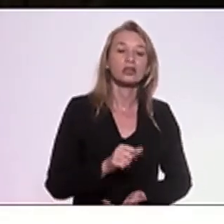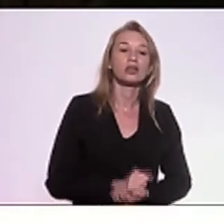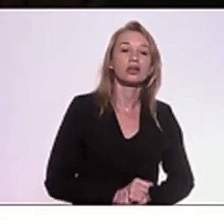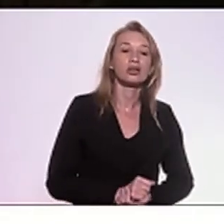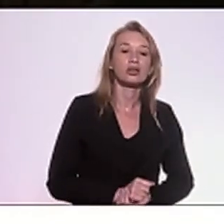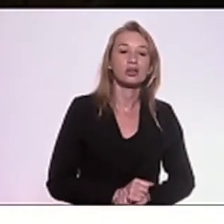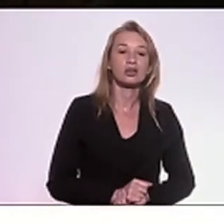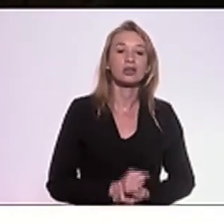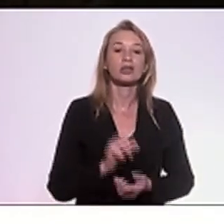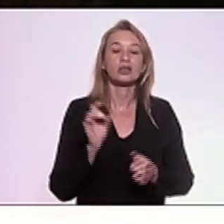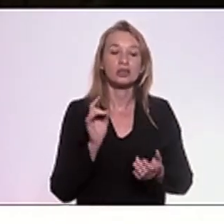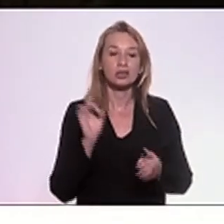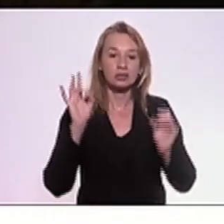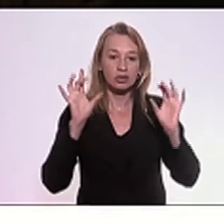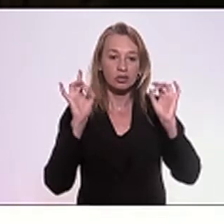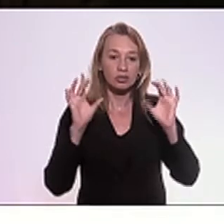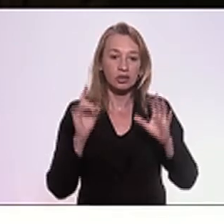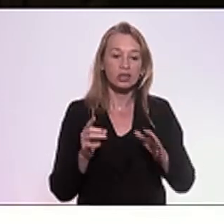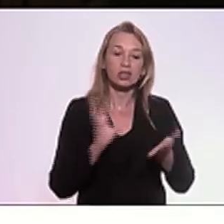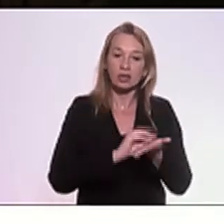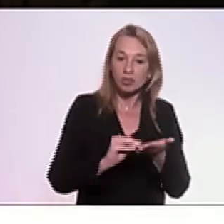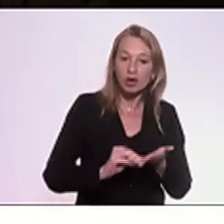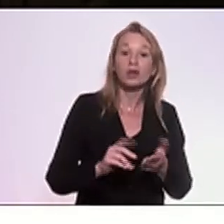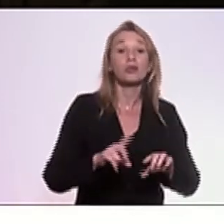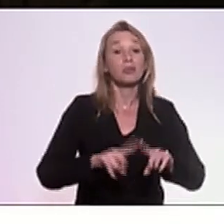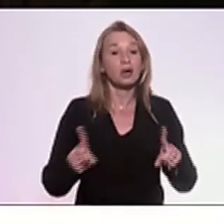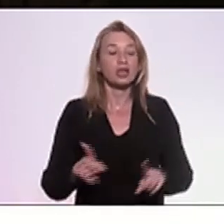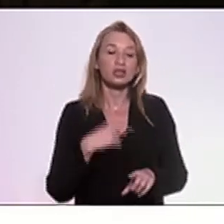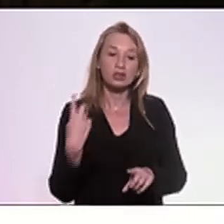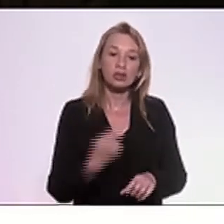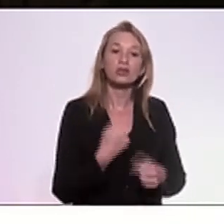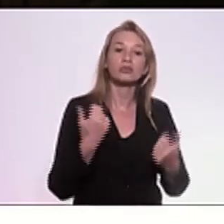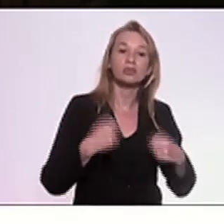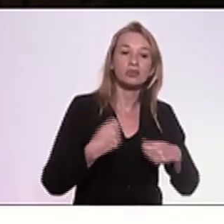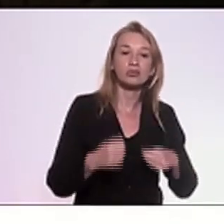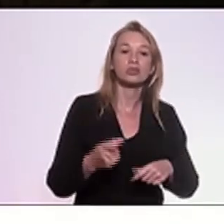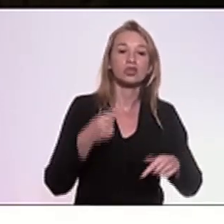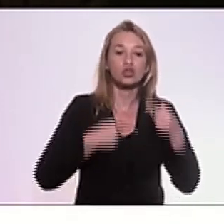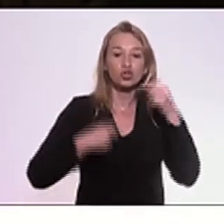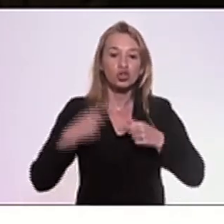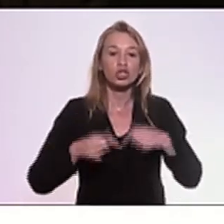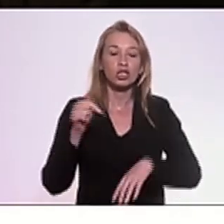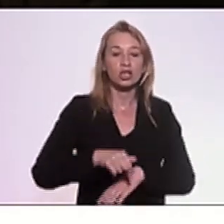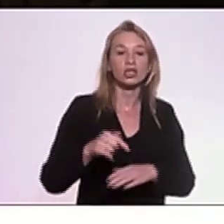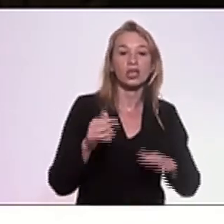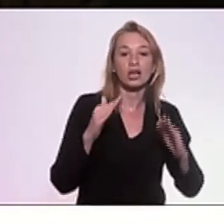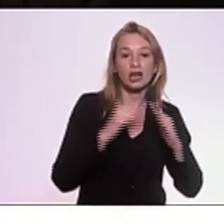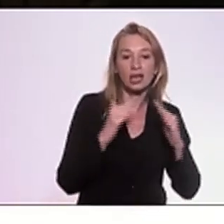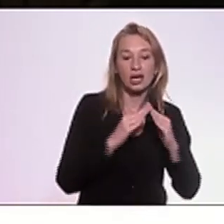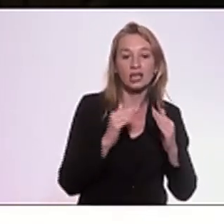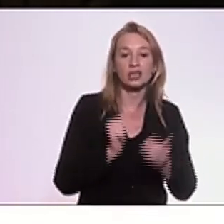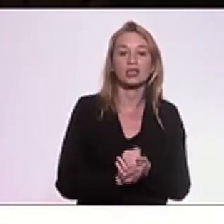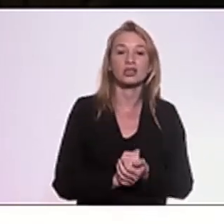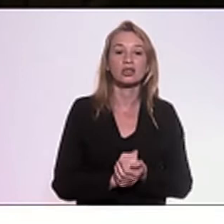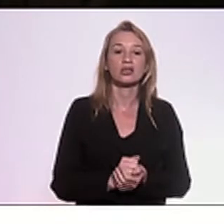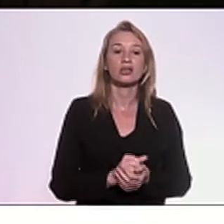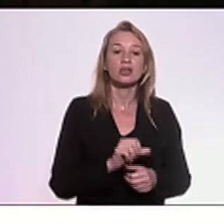estão ainda em pauta, mas nós também deveríamos estar discutindo aqui na casa uma reforma